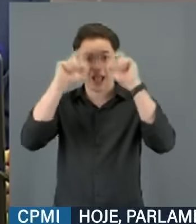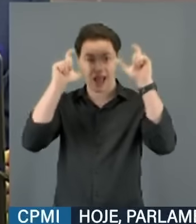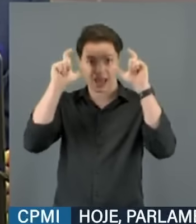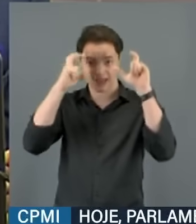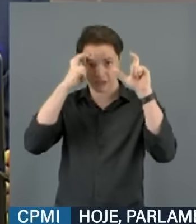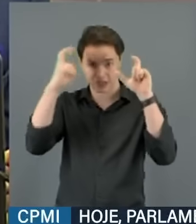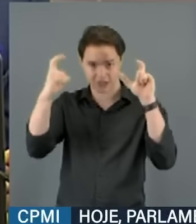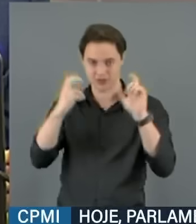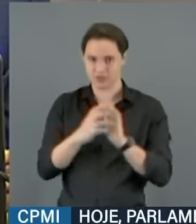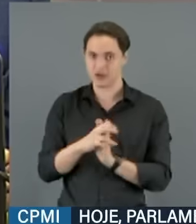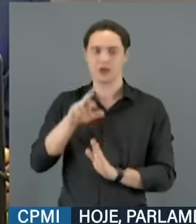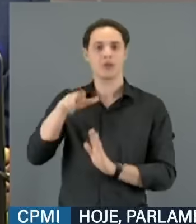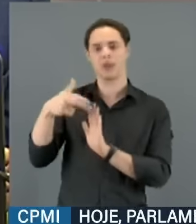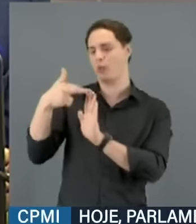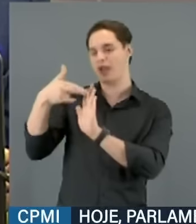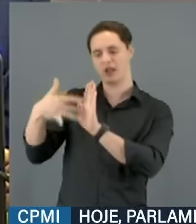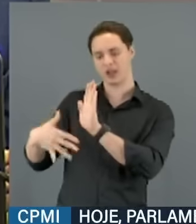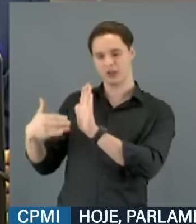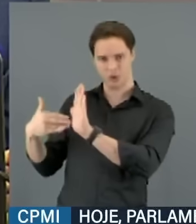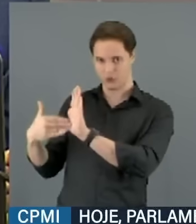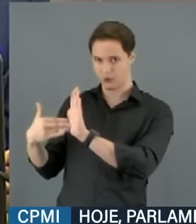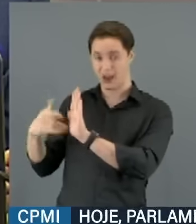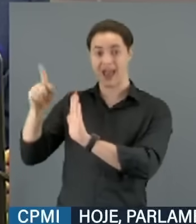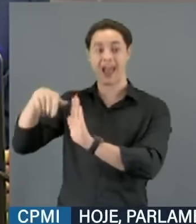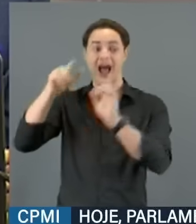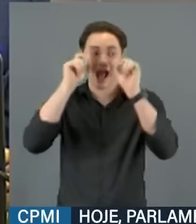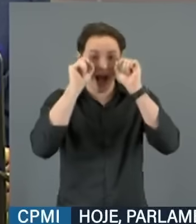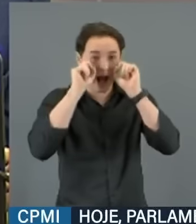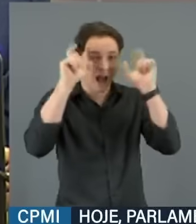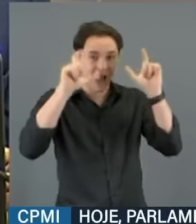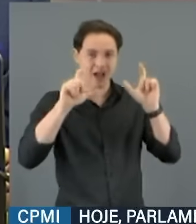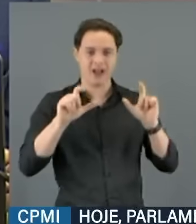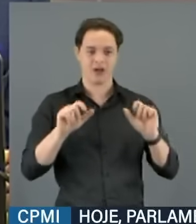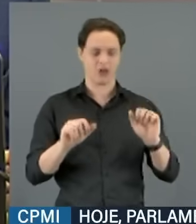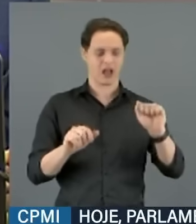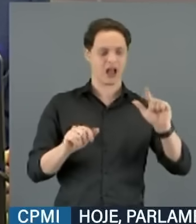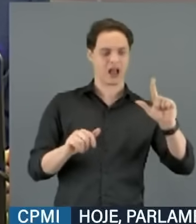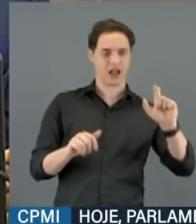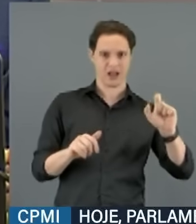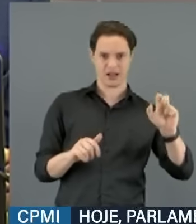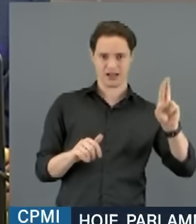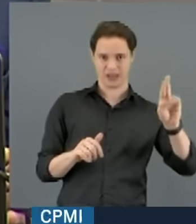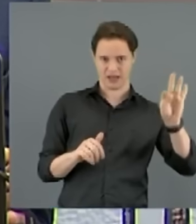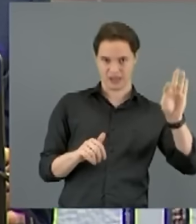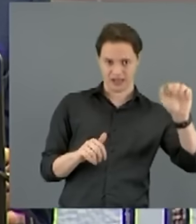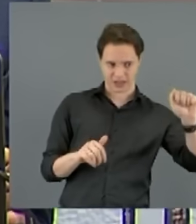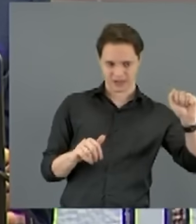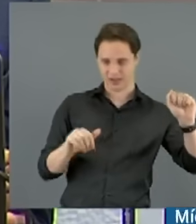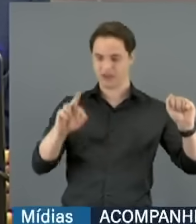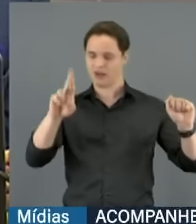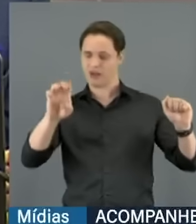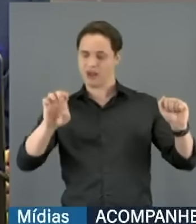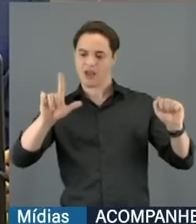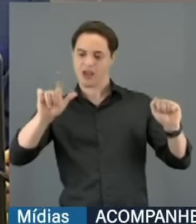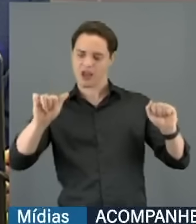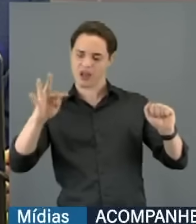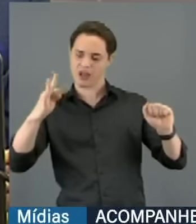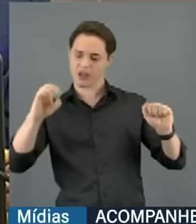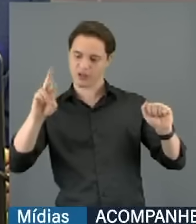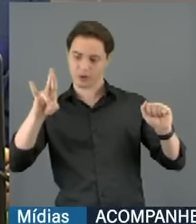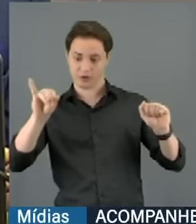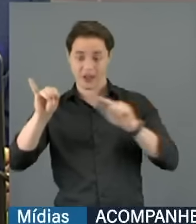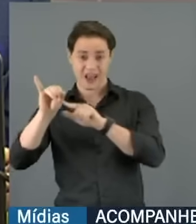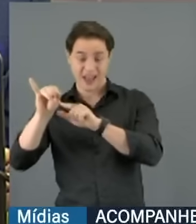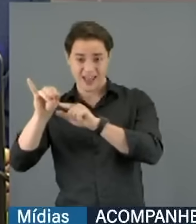são relatórios. Eu queria aqui até fazer uma diferença conceitual. Né? Um relatório de inteligência, ele é um documento